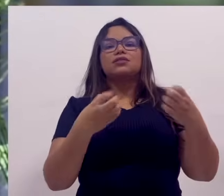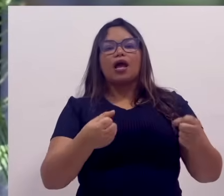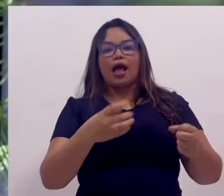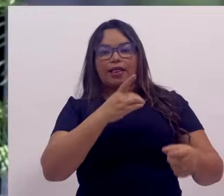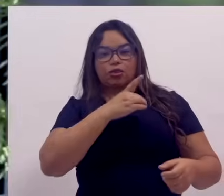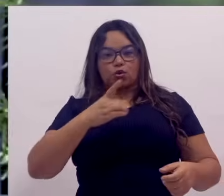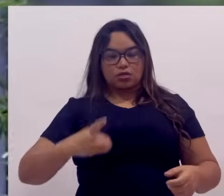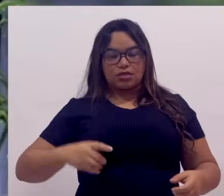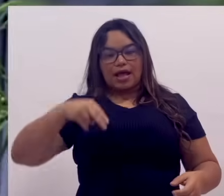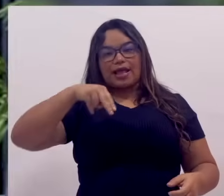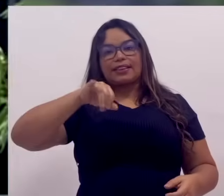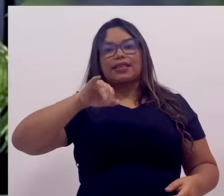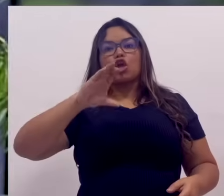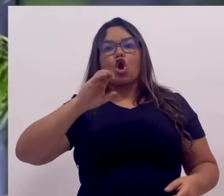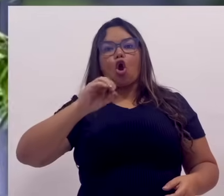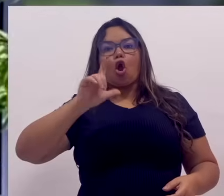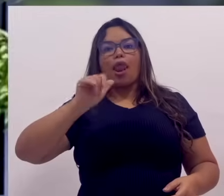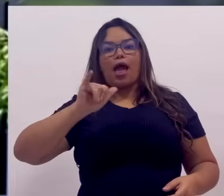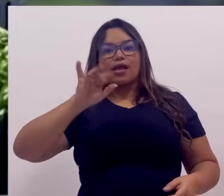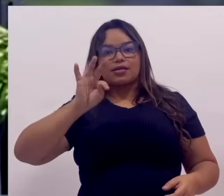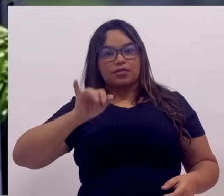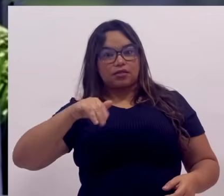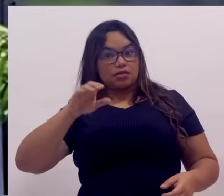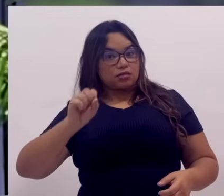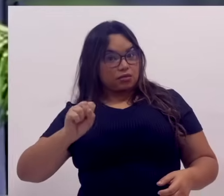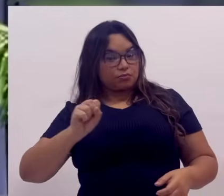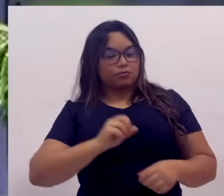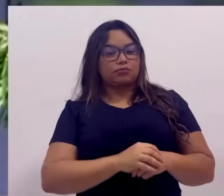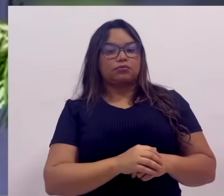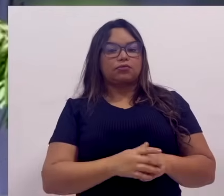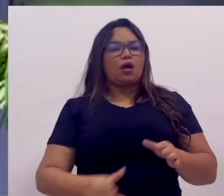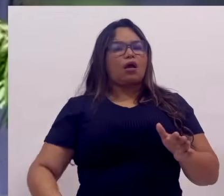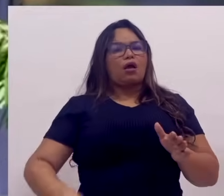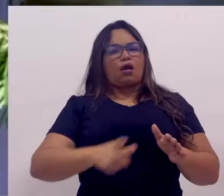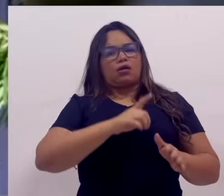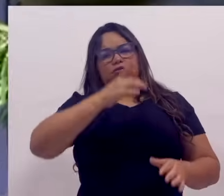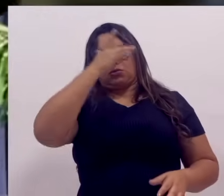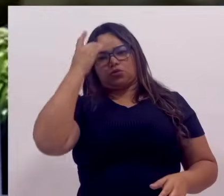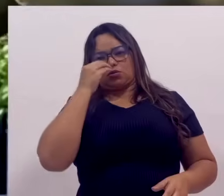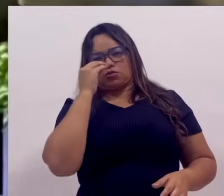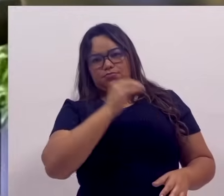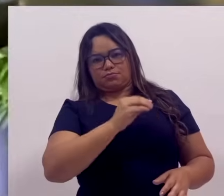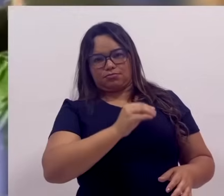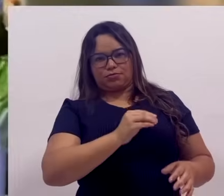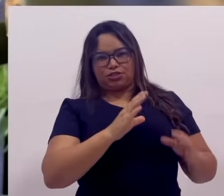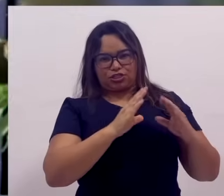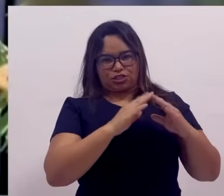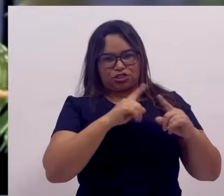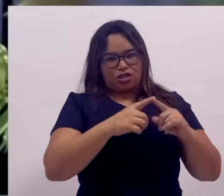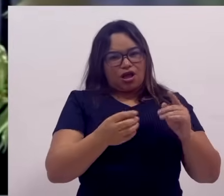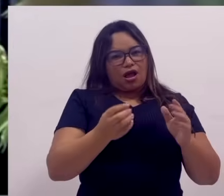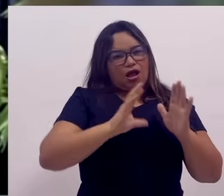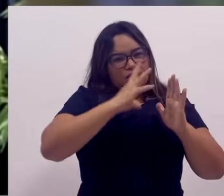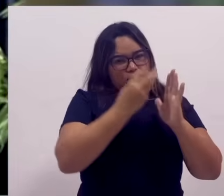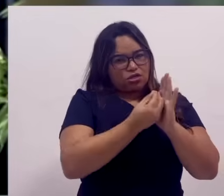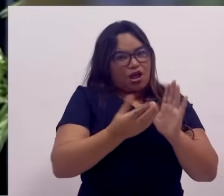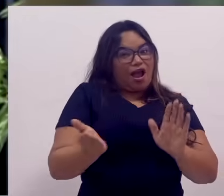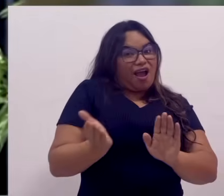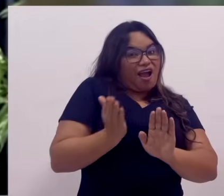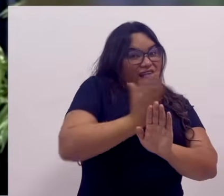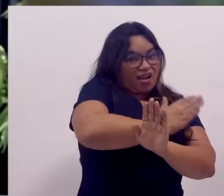algumas pessoas que se agarravam às doutrinas dos nicolaítas, quando antes haviam sido